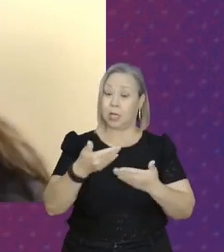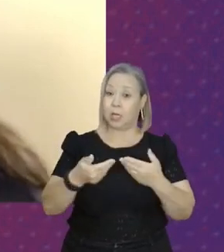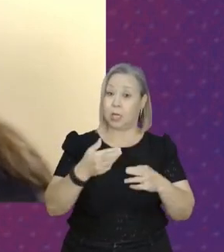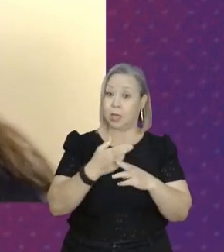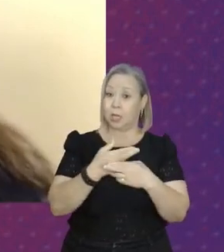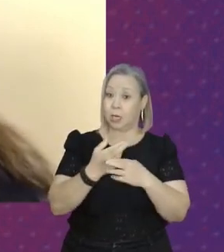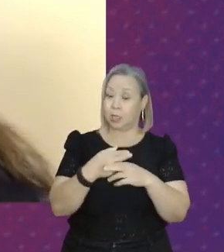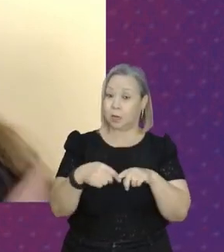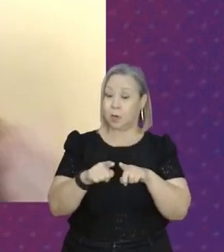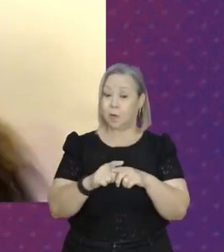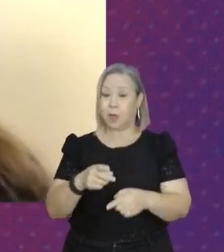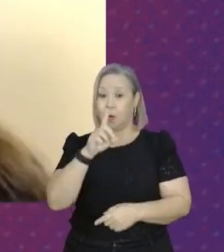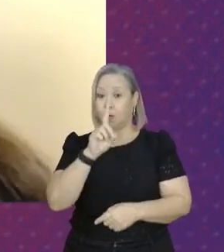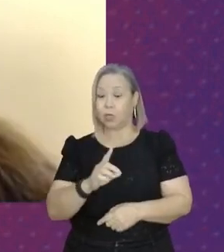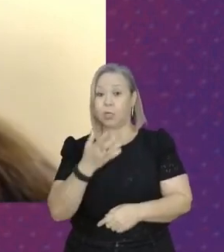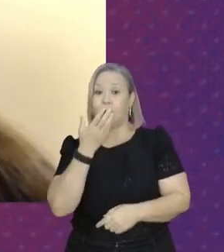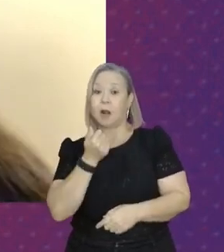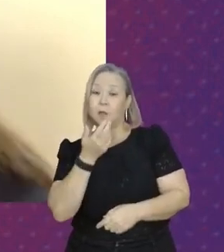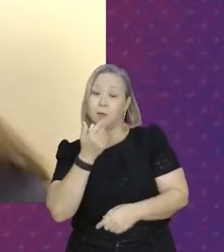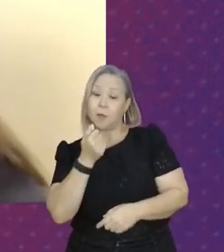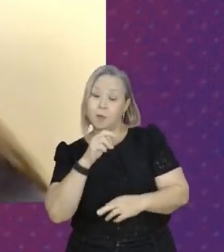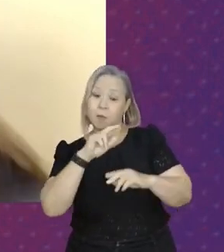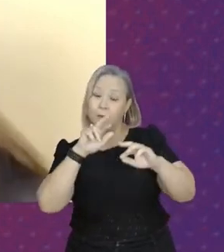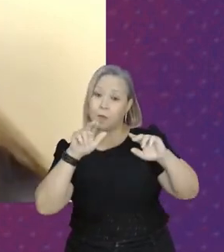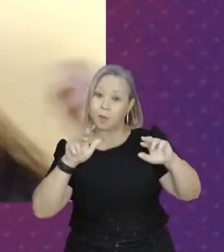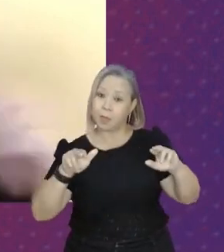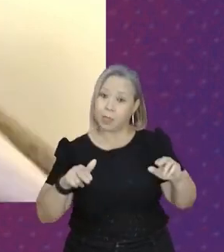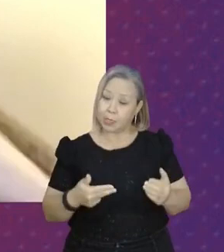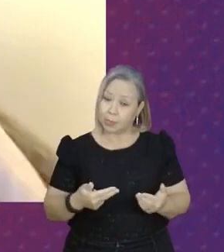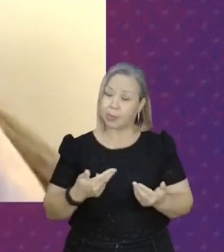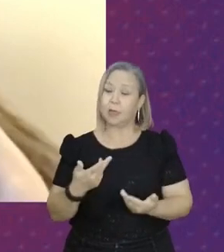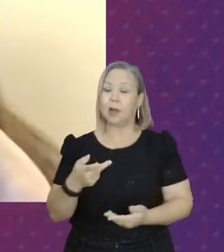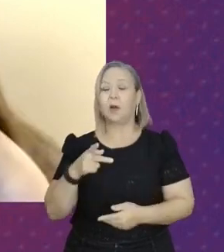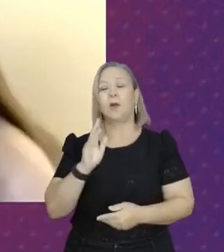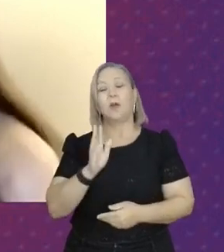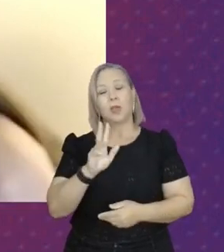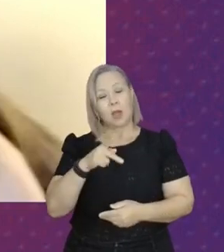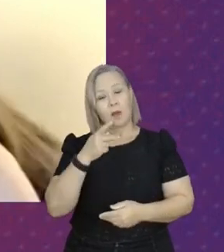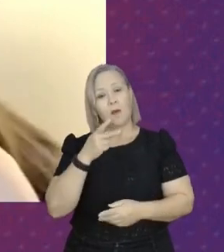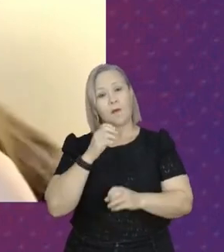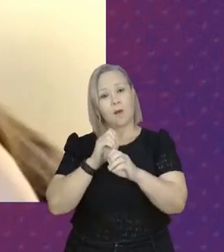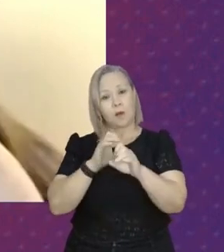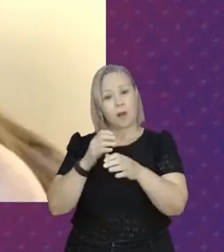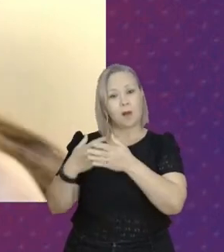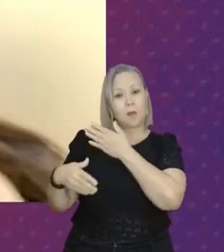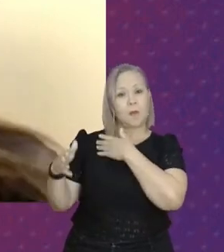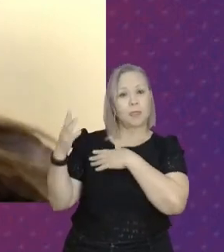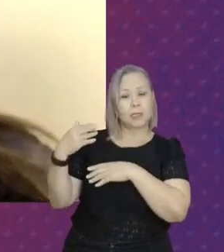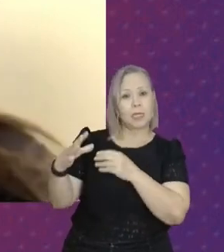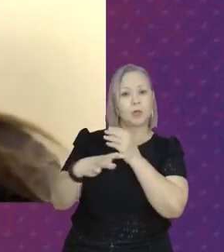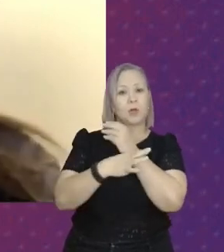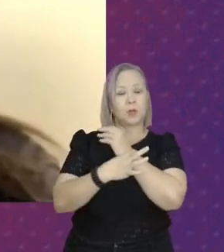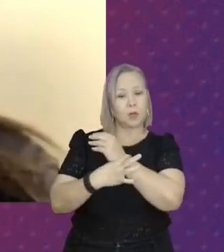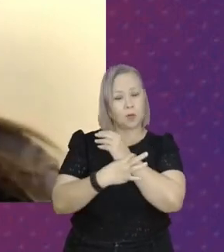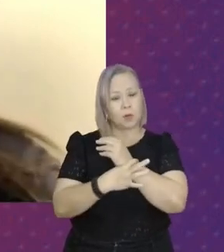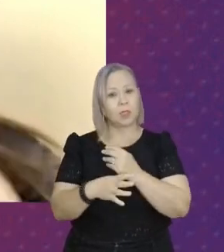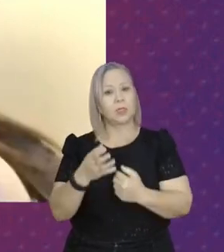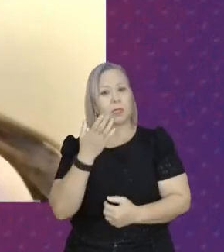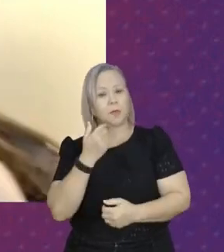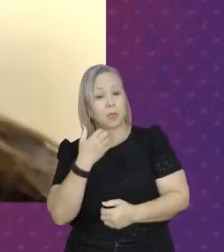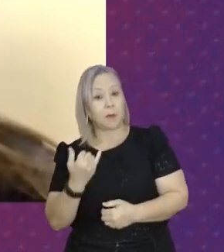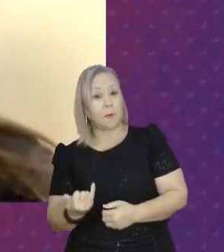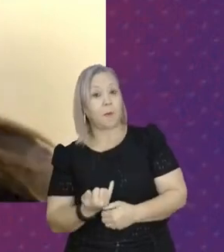direito à alimentação, e aí com toda a nossa discussão, a gente já falou sobre isso na aula passada, sobre a segurança alimentar, a importância